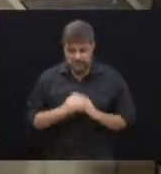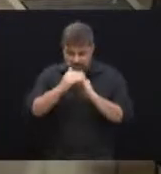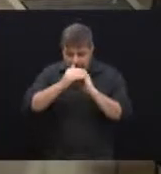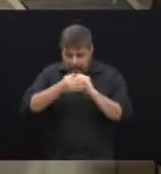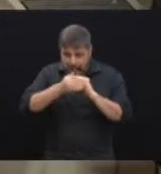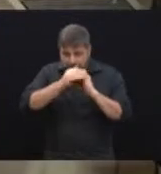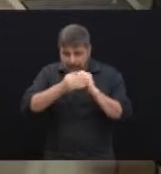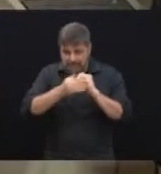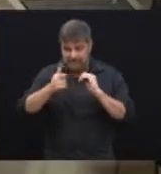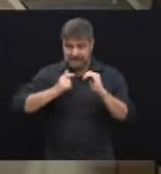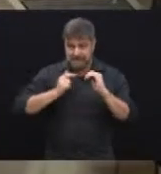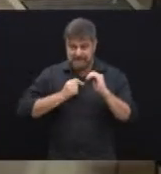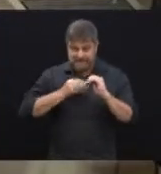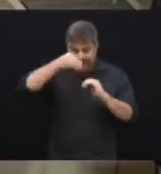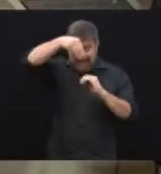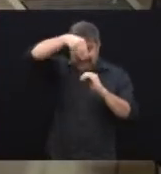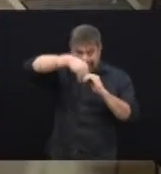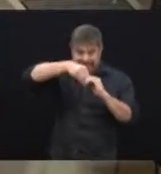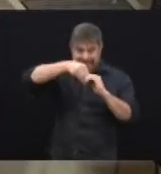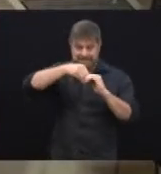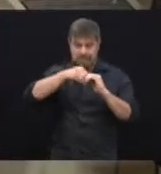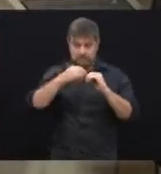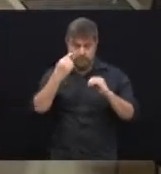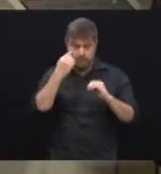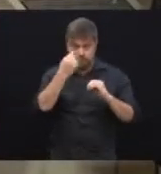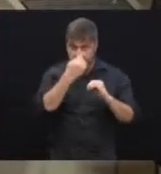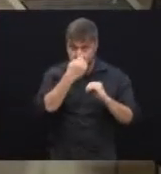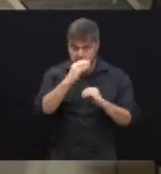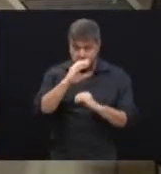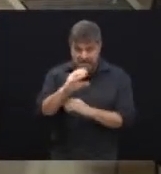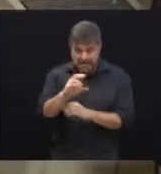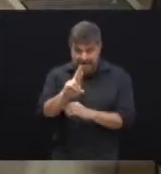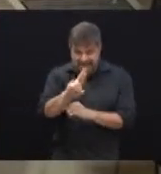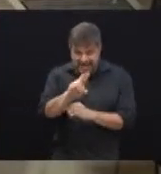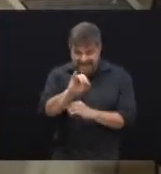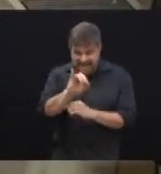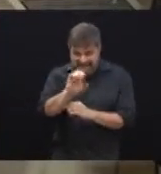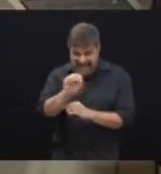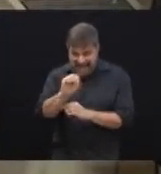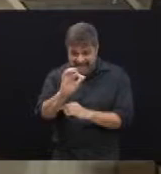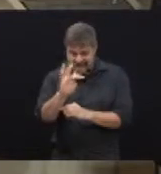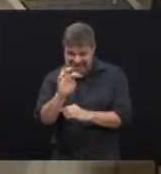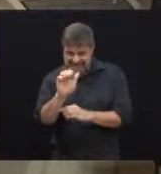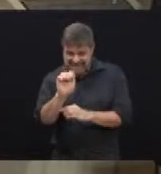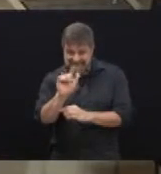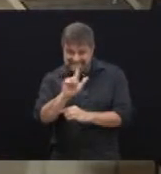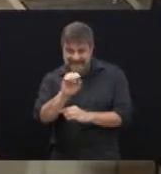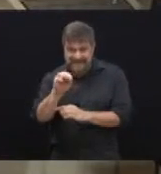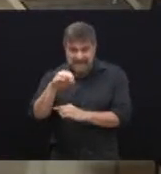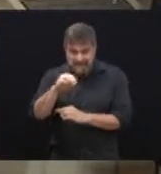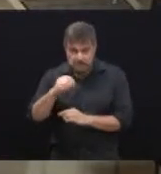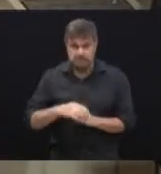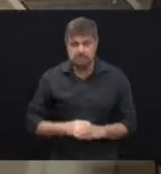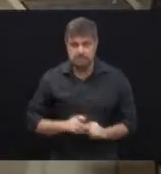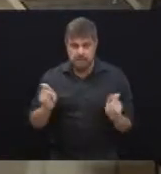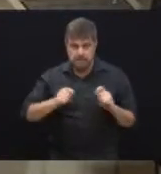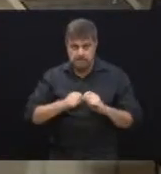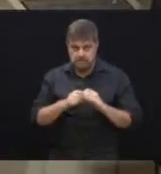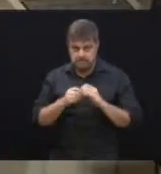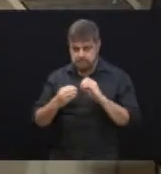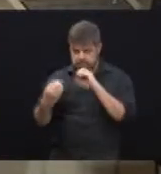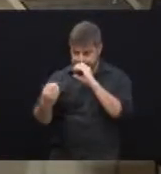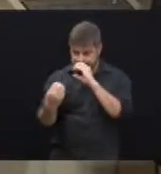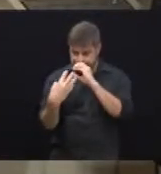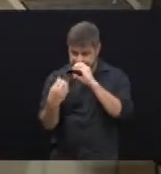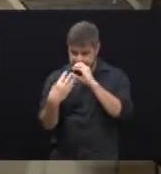A catarata é uma lente que nós temos dentro do olho, que chama cristalino, e essa lente é transparente. Por causa